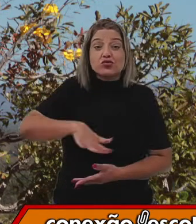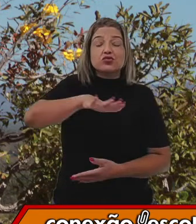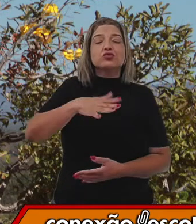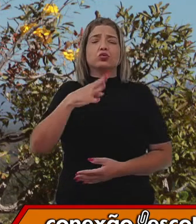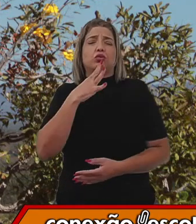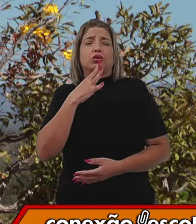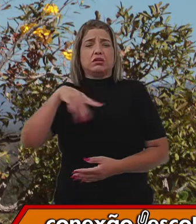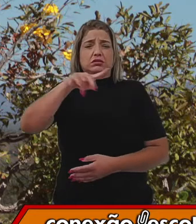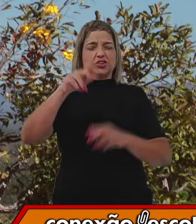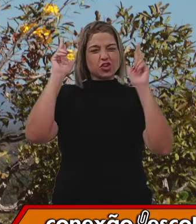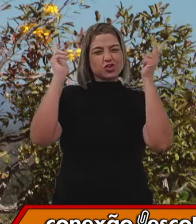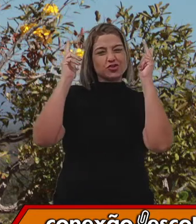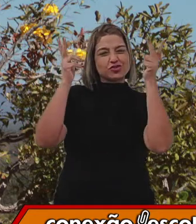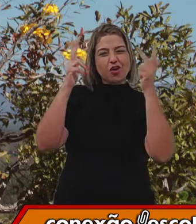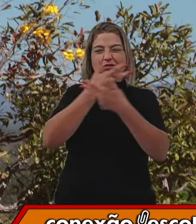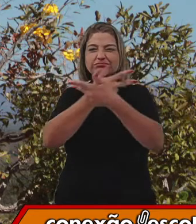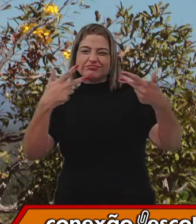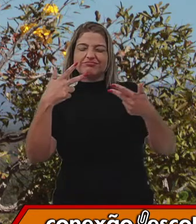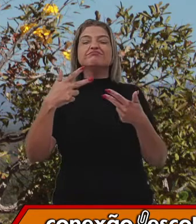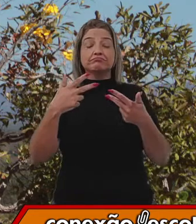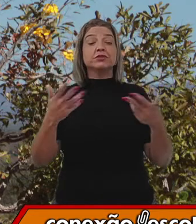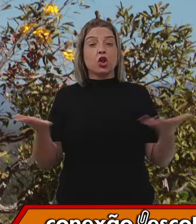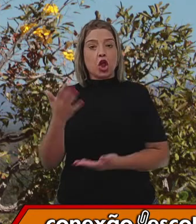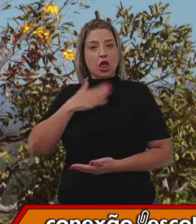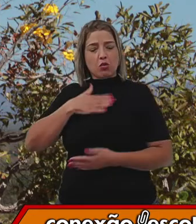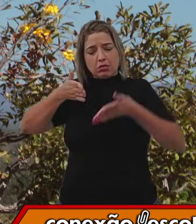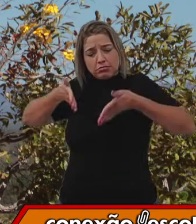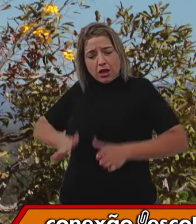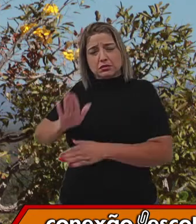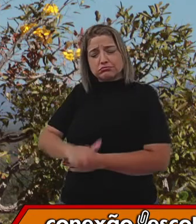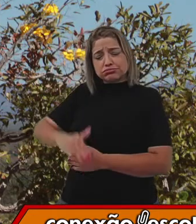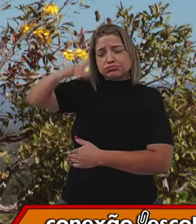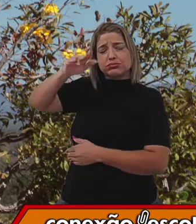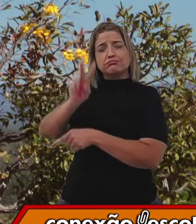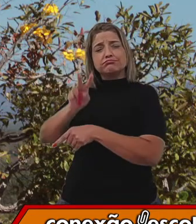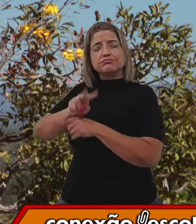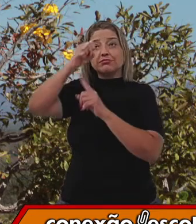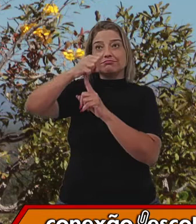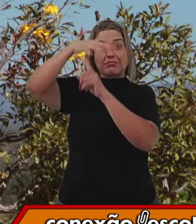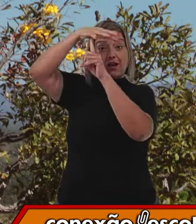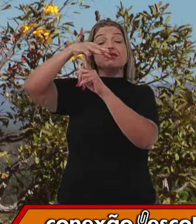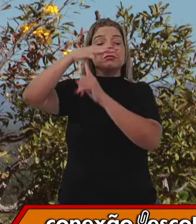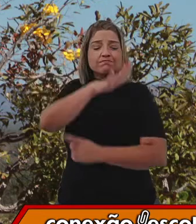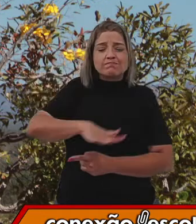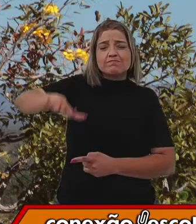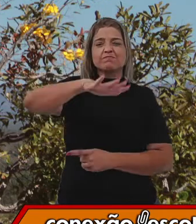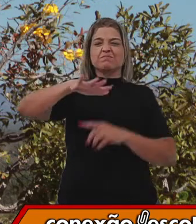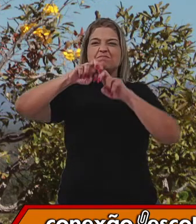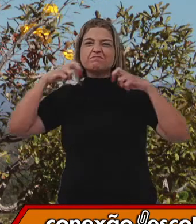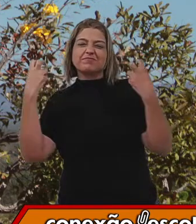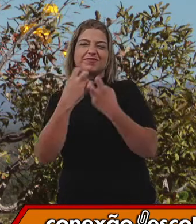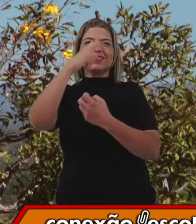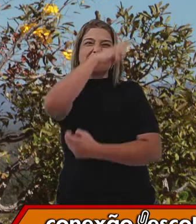show business. Sou nascida e criada nos bastidores, picadeiros, palcos de circo, anfiteatros públicos e